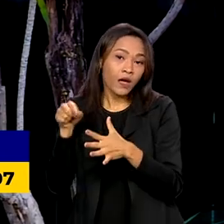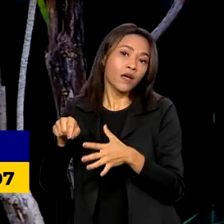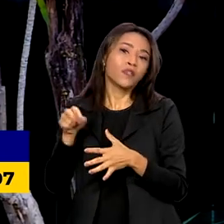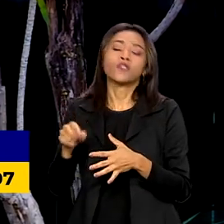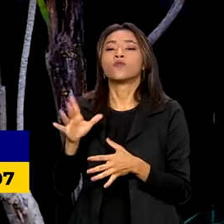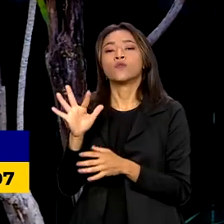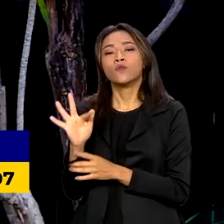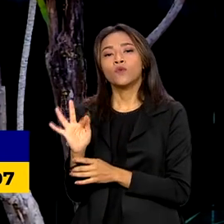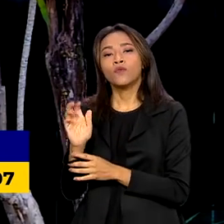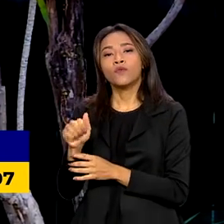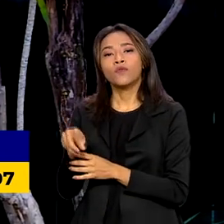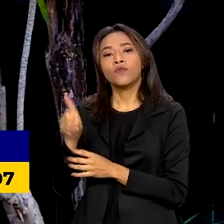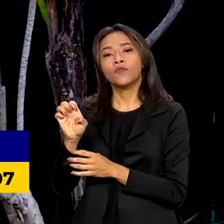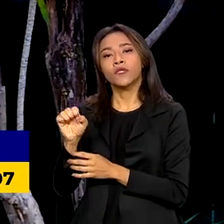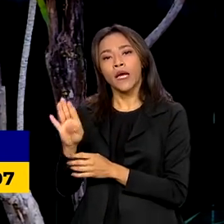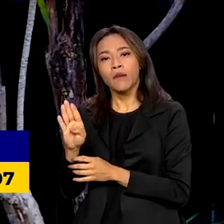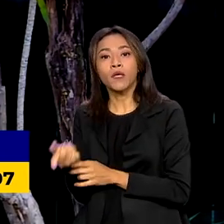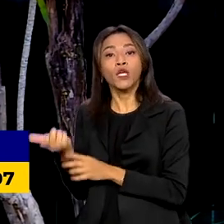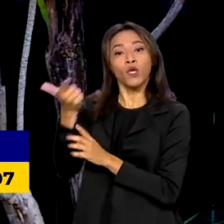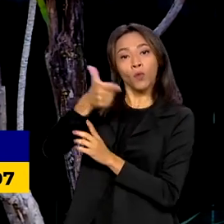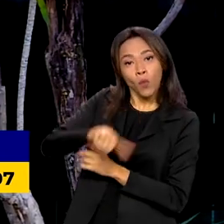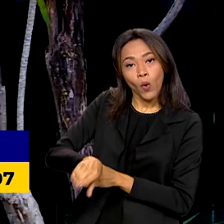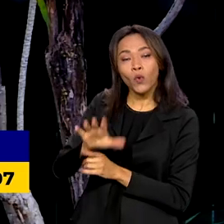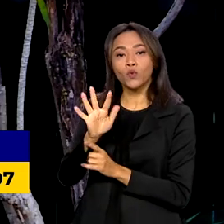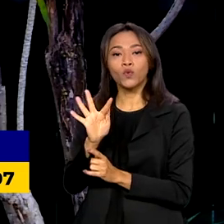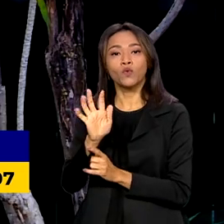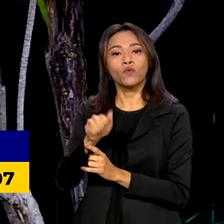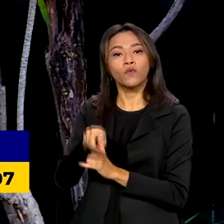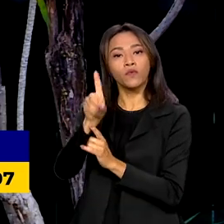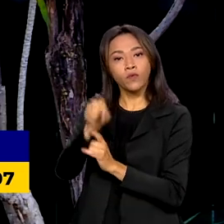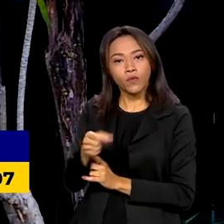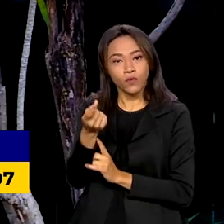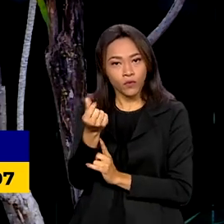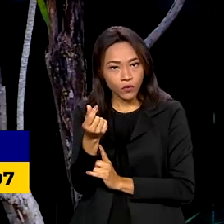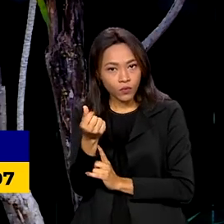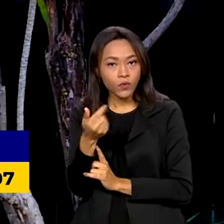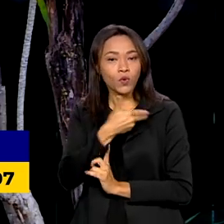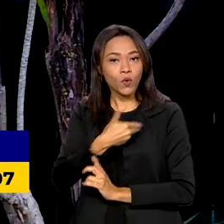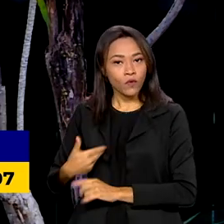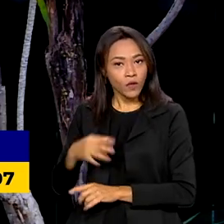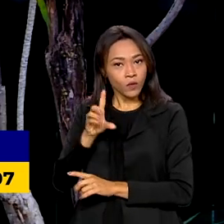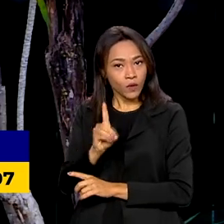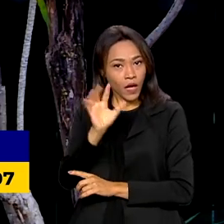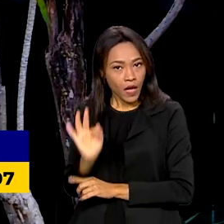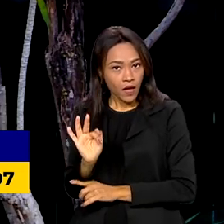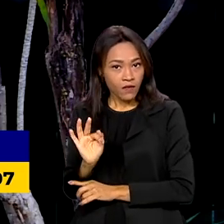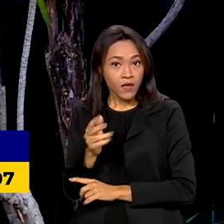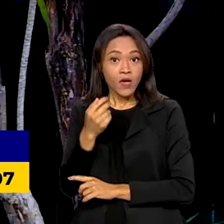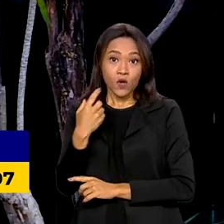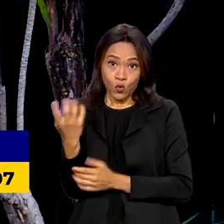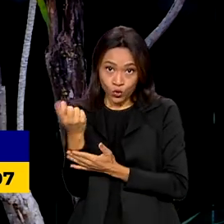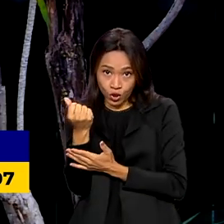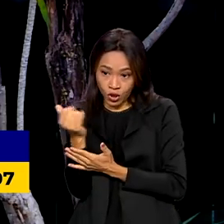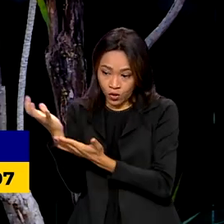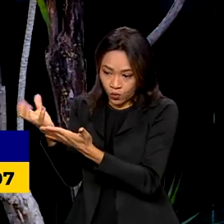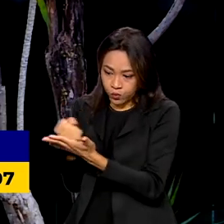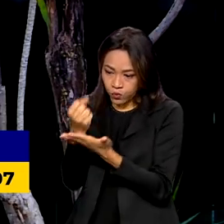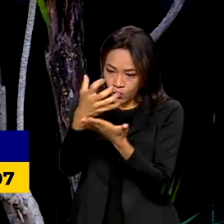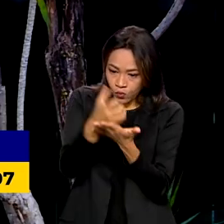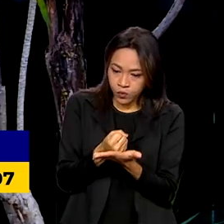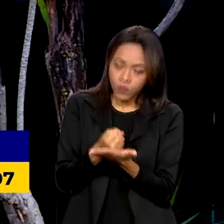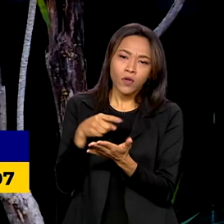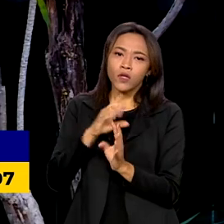o Fundeb, e o Fundo Constitucional do Distrito Federal. Com isso, os recursos desses dois fundos não